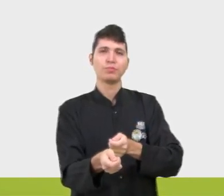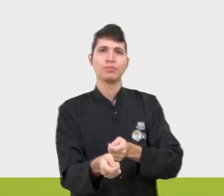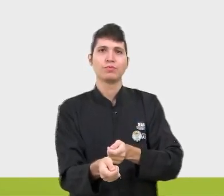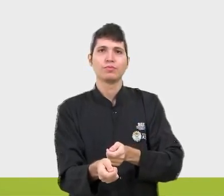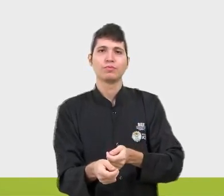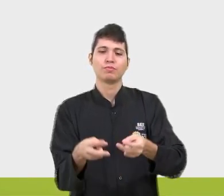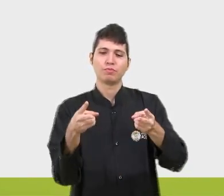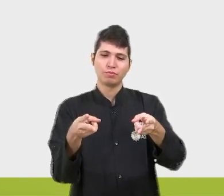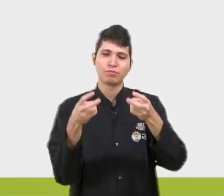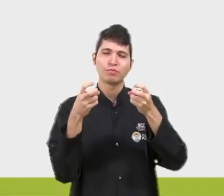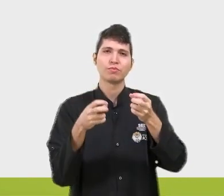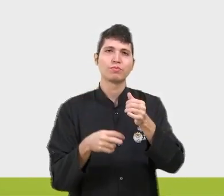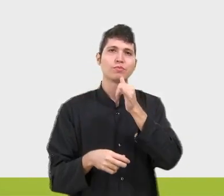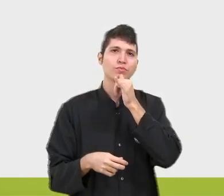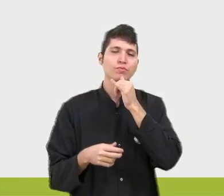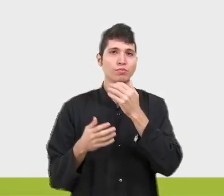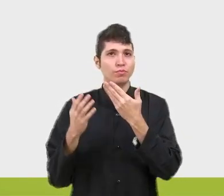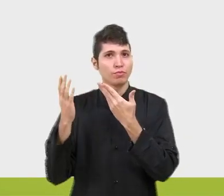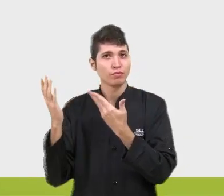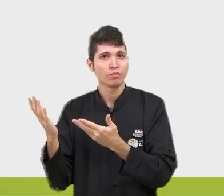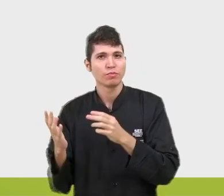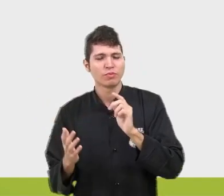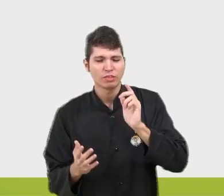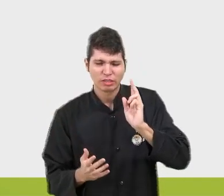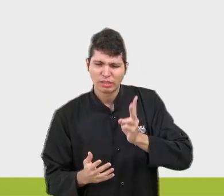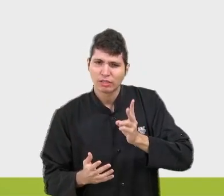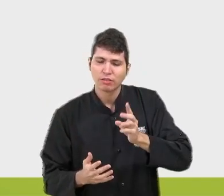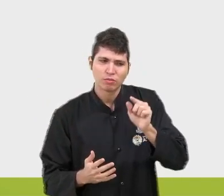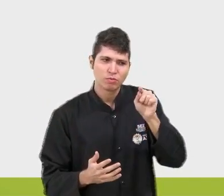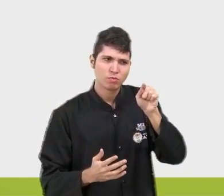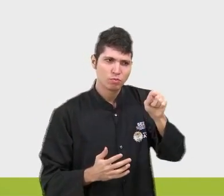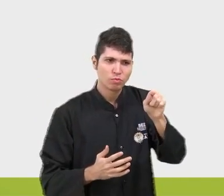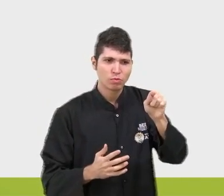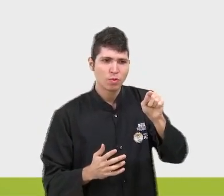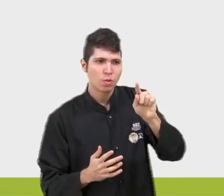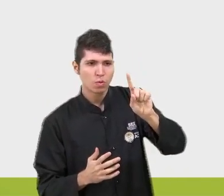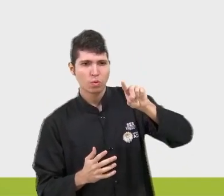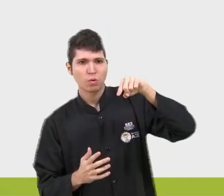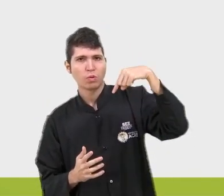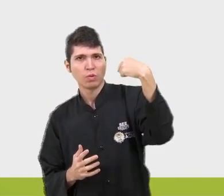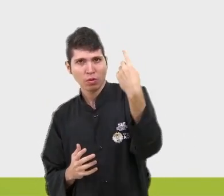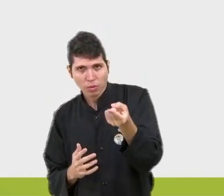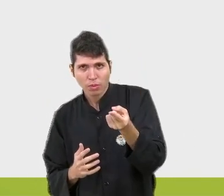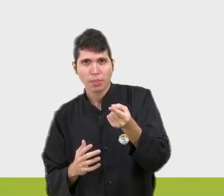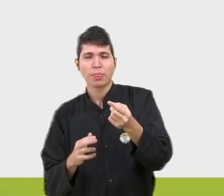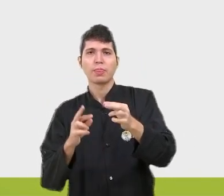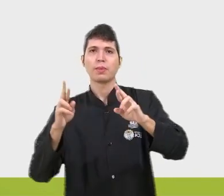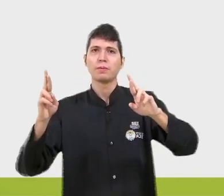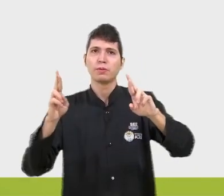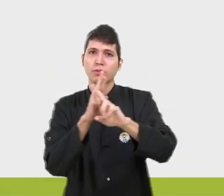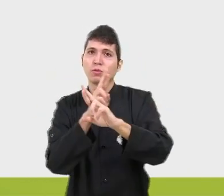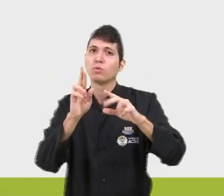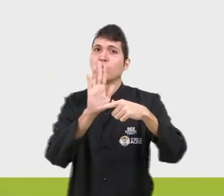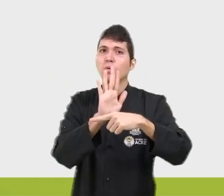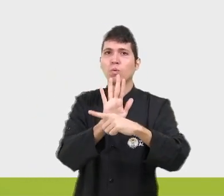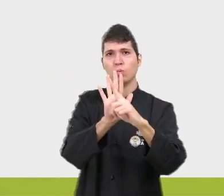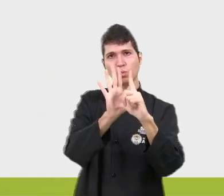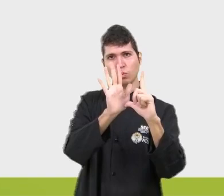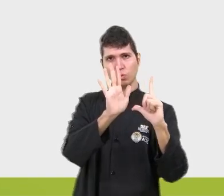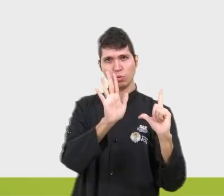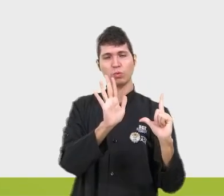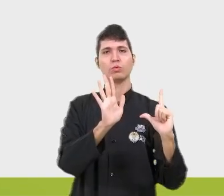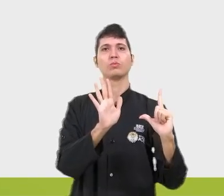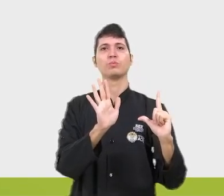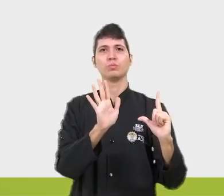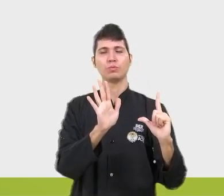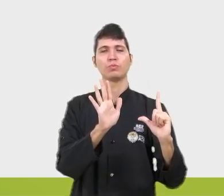que sempre após o ponto está fazendo uma relação com o que foi dito anteriormente. Paralelamente,